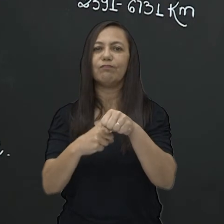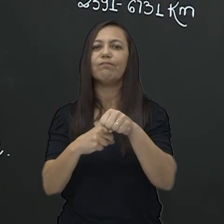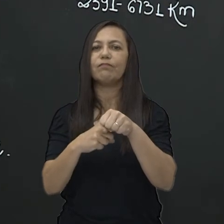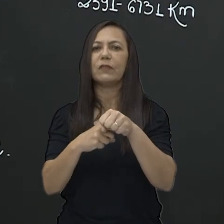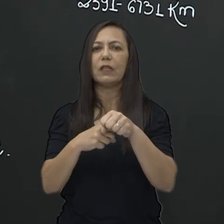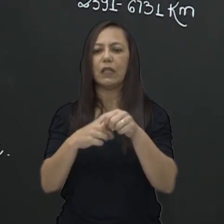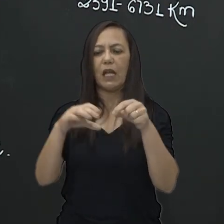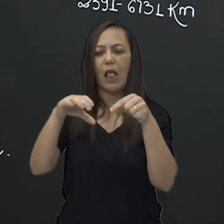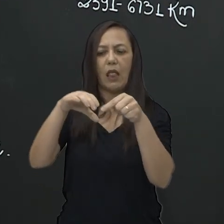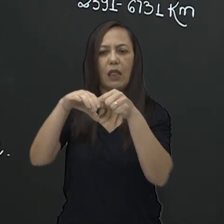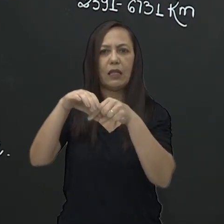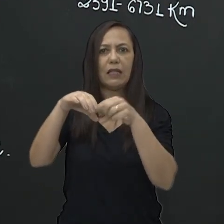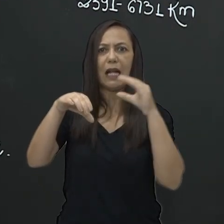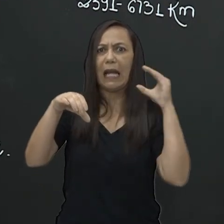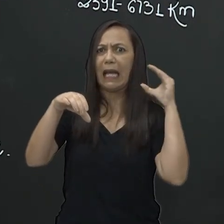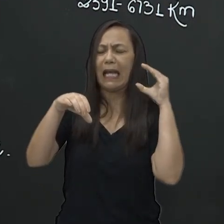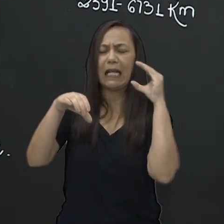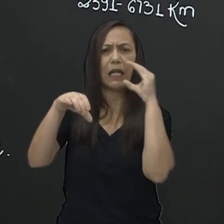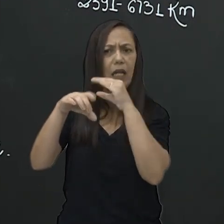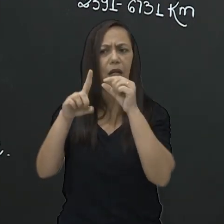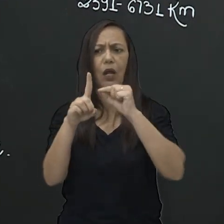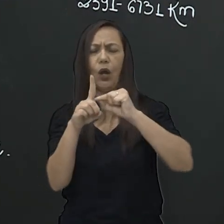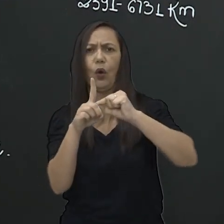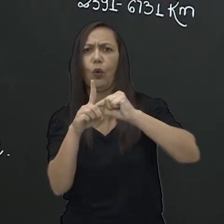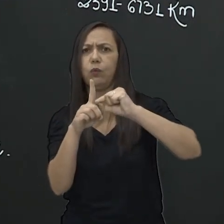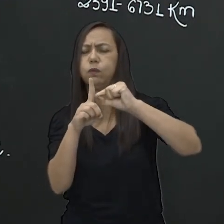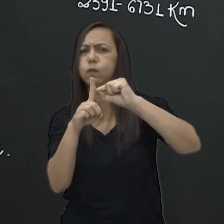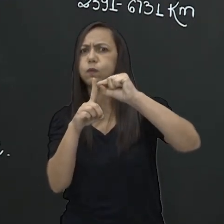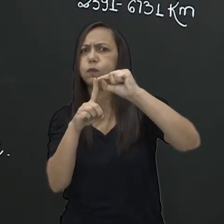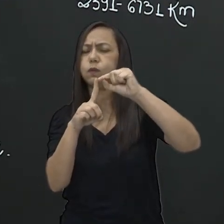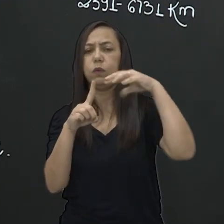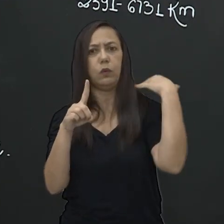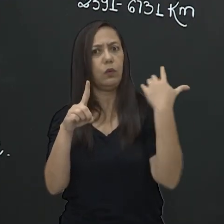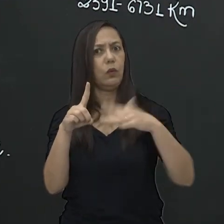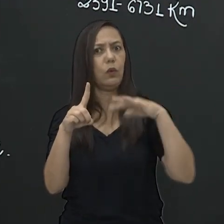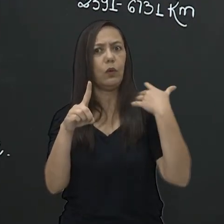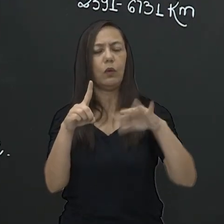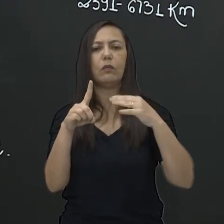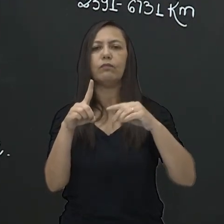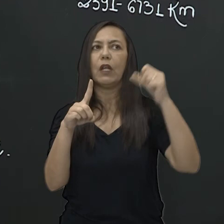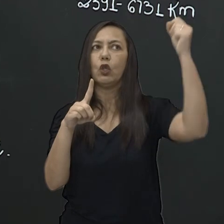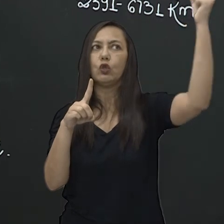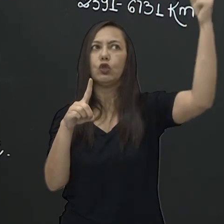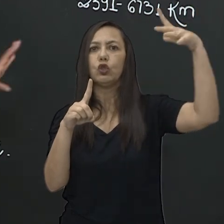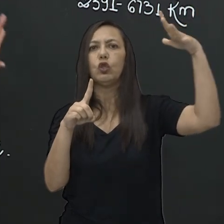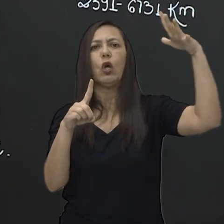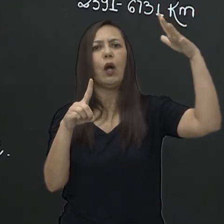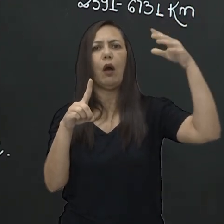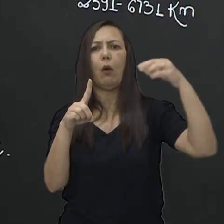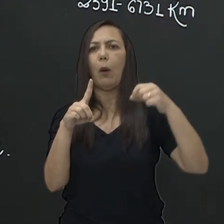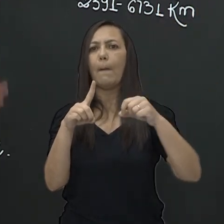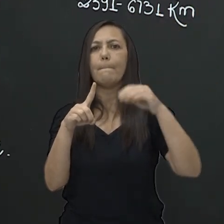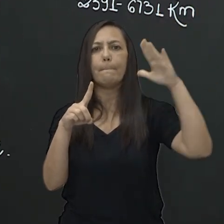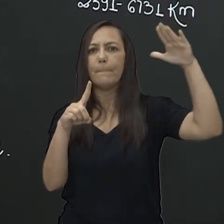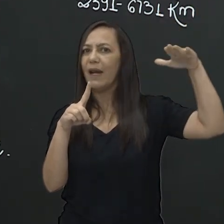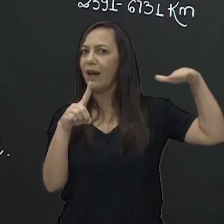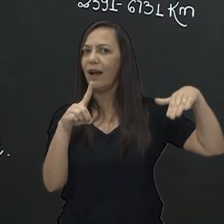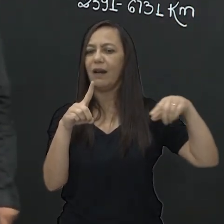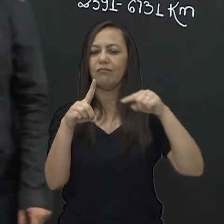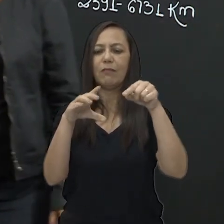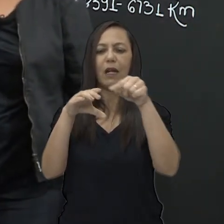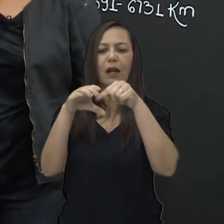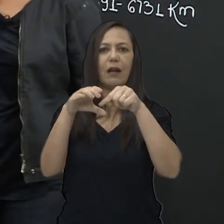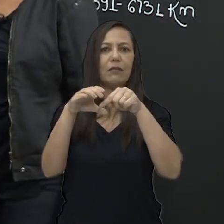muito quente, uma temperatura similar ao Sol, ele é sólido, tudo que o Sol não é. Então, vamos